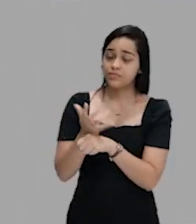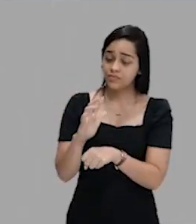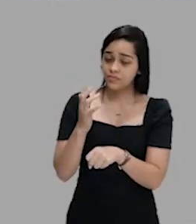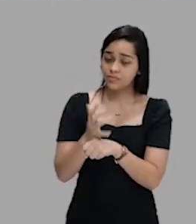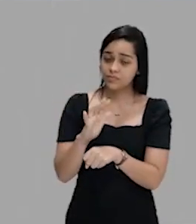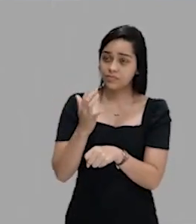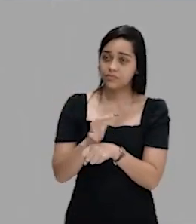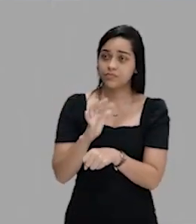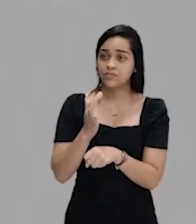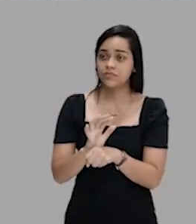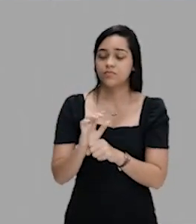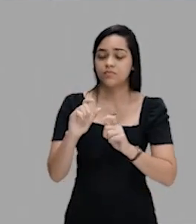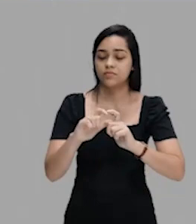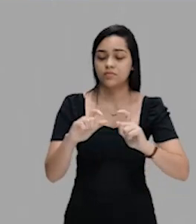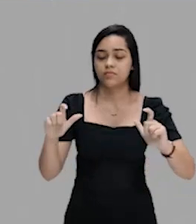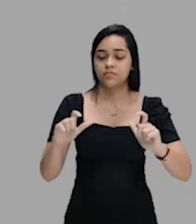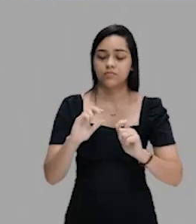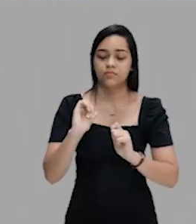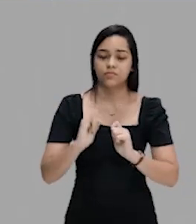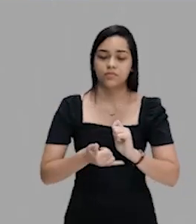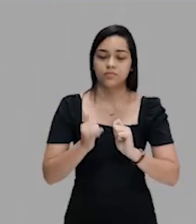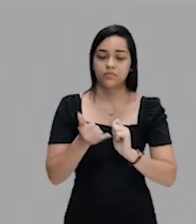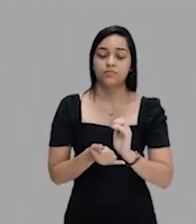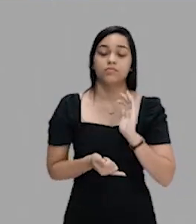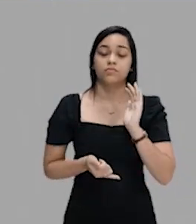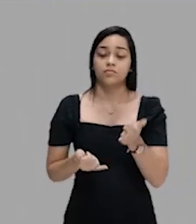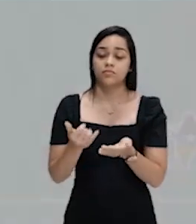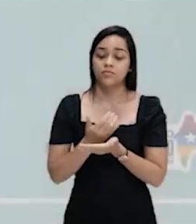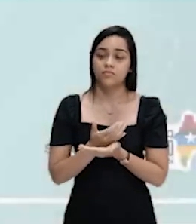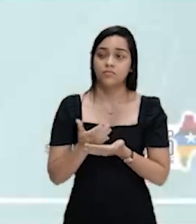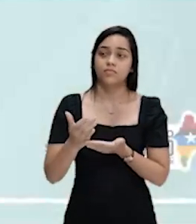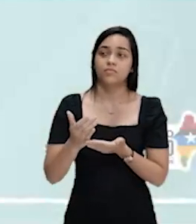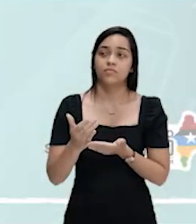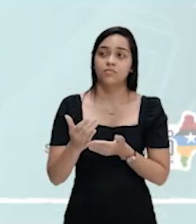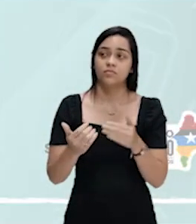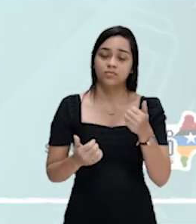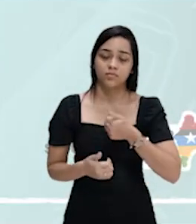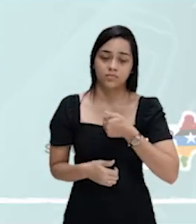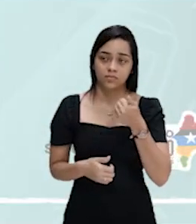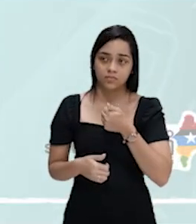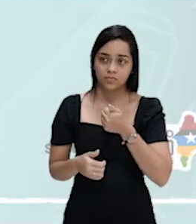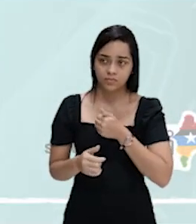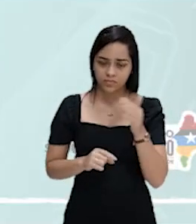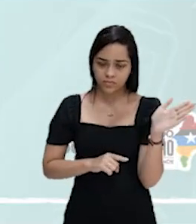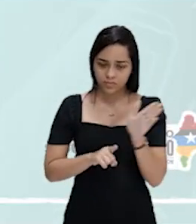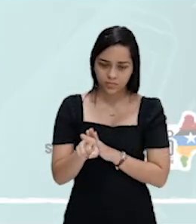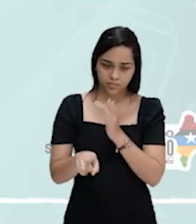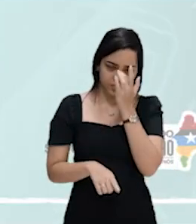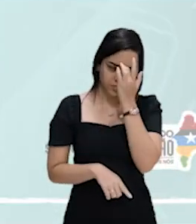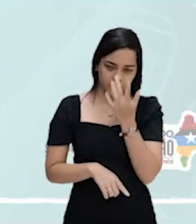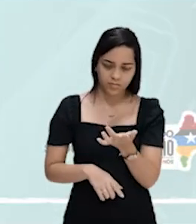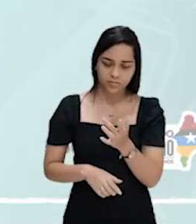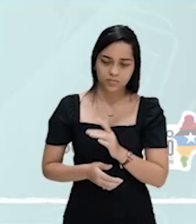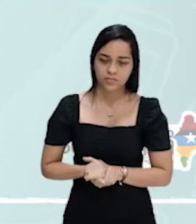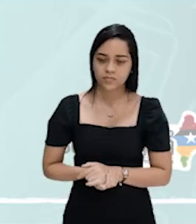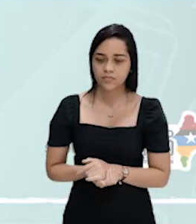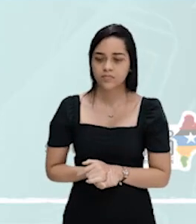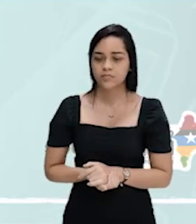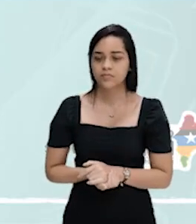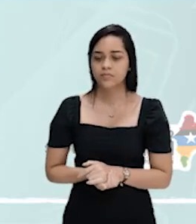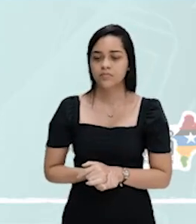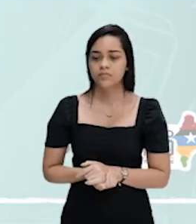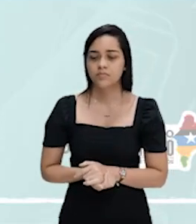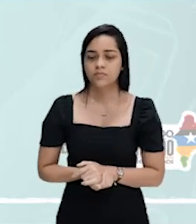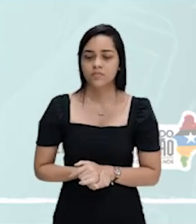ainda orações adjetivas e eu já começo com a primeira questão fácil classifica as orações